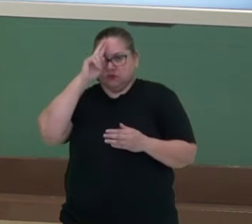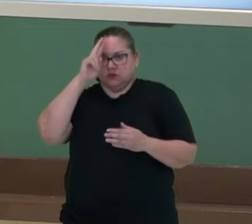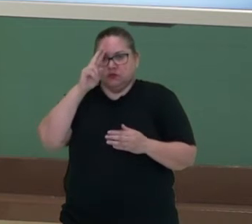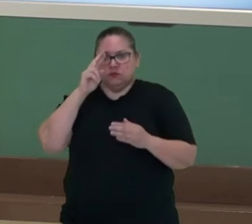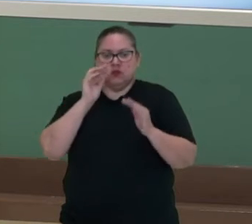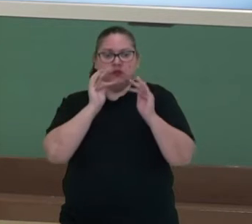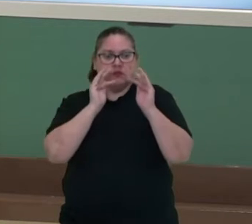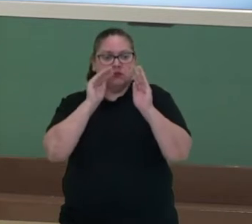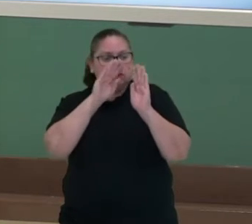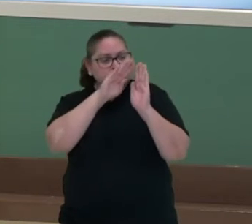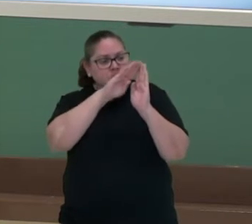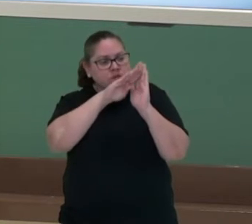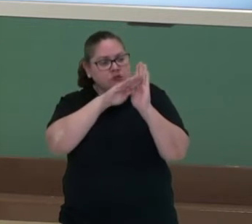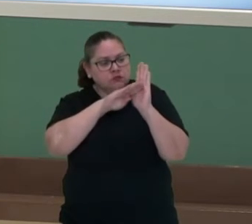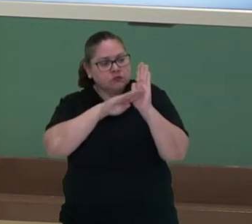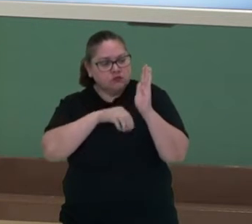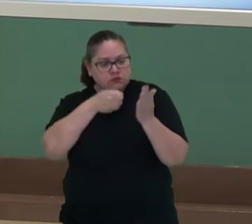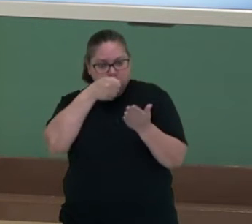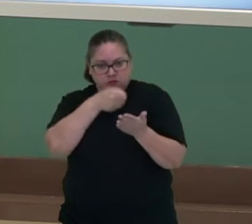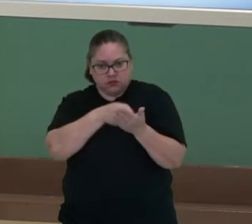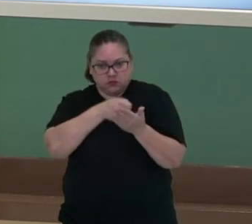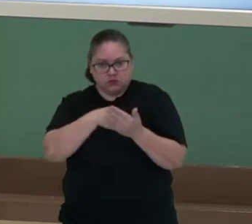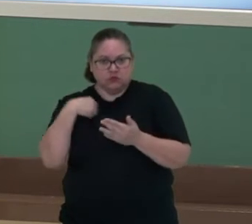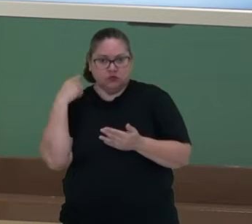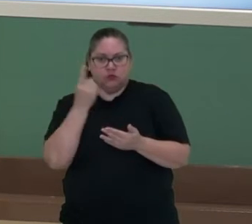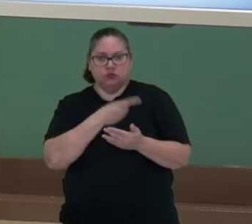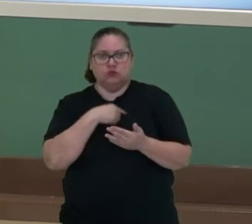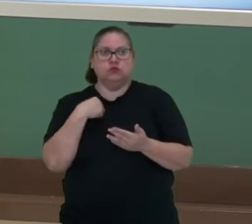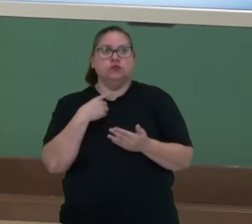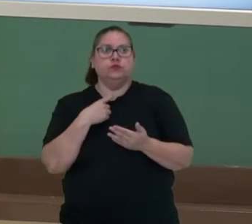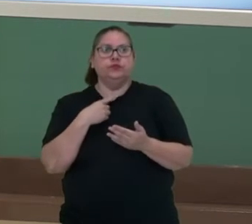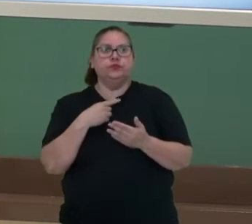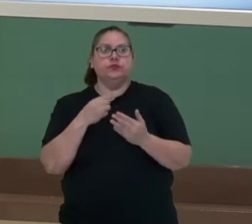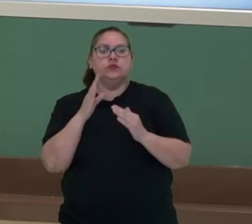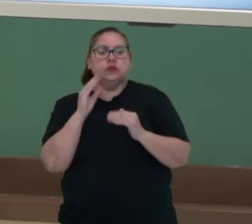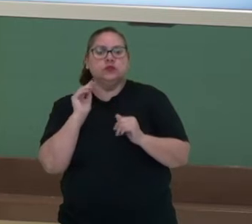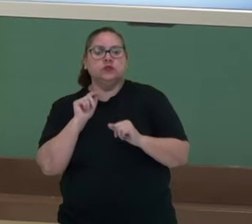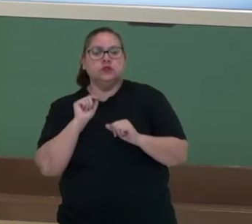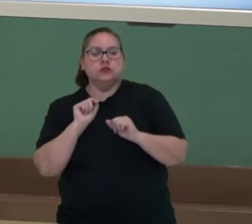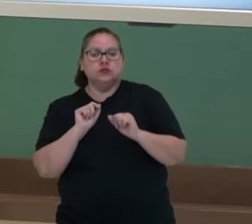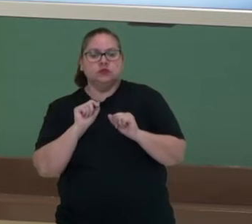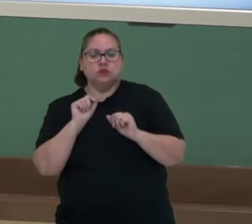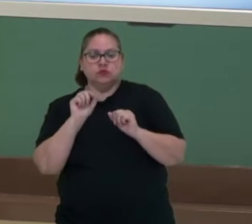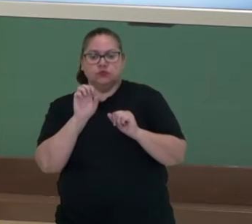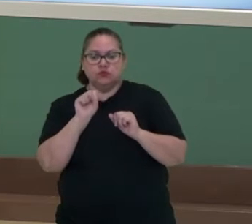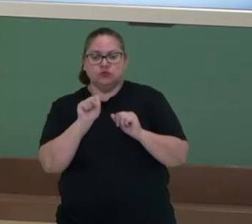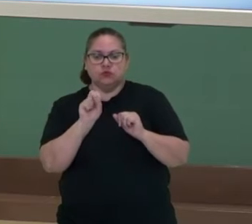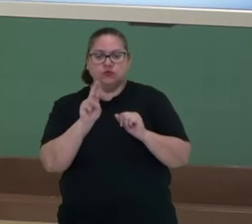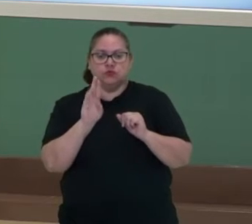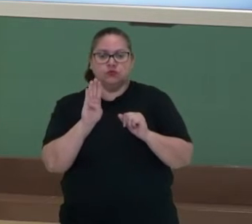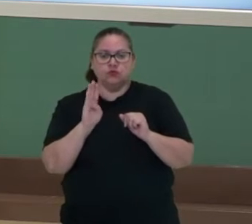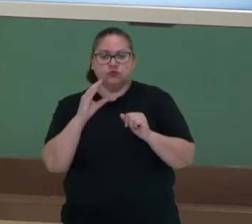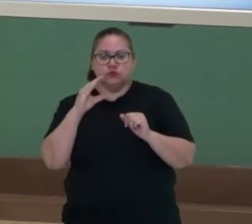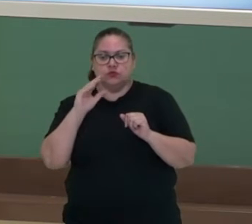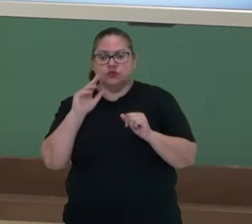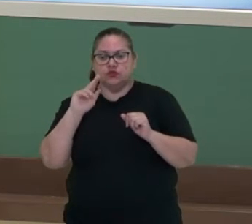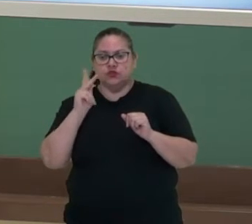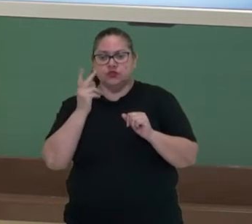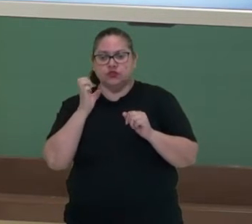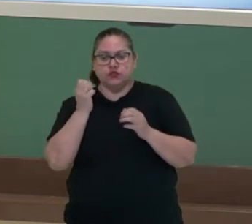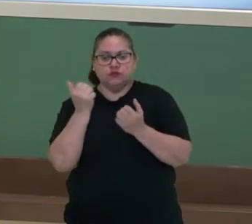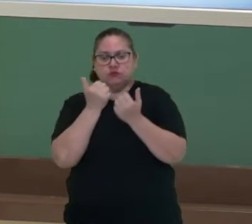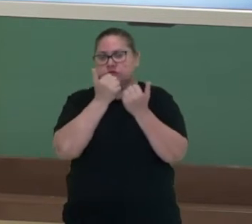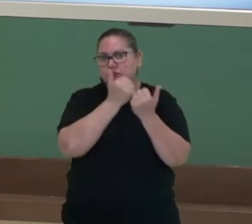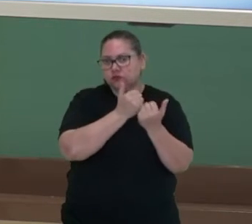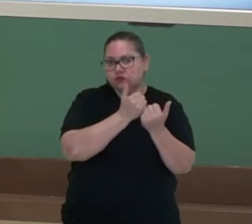que a instituição exige de todos nós, né? Então são, portanto, né, o subchefe, são eles que irão